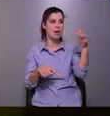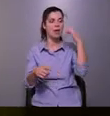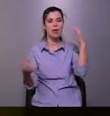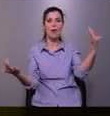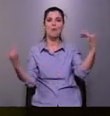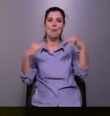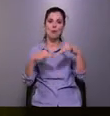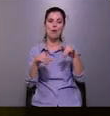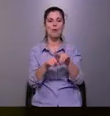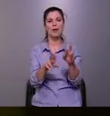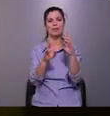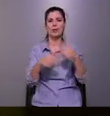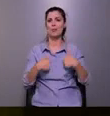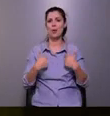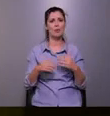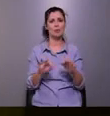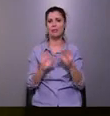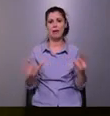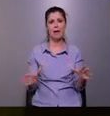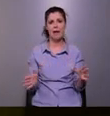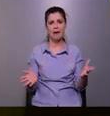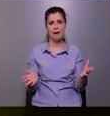como desejamos para nós próprios.